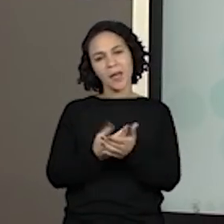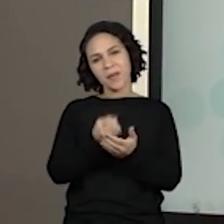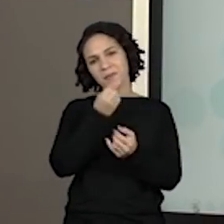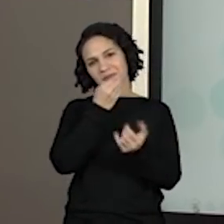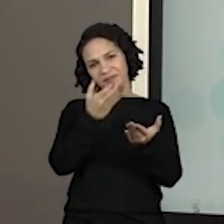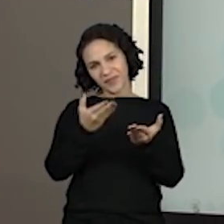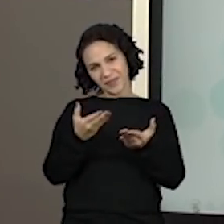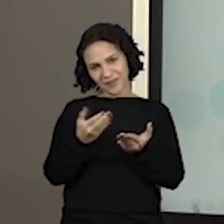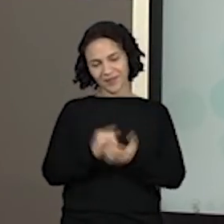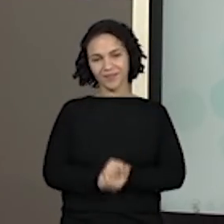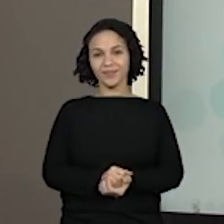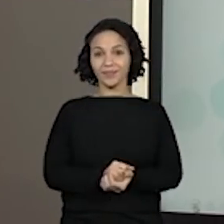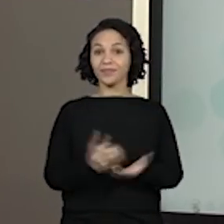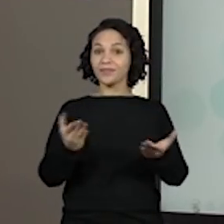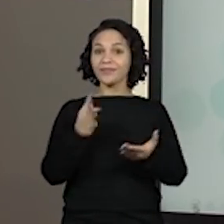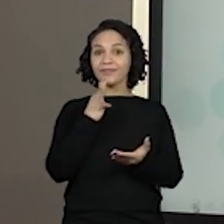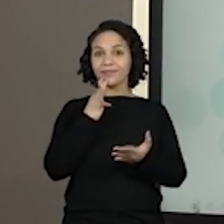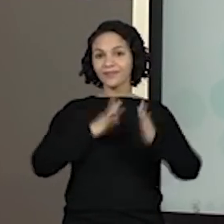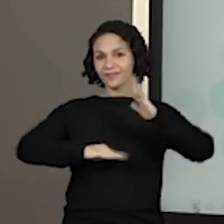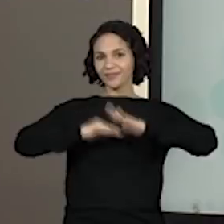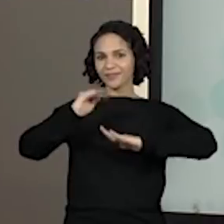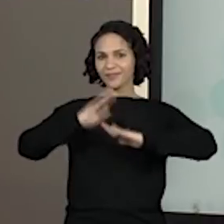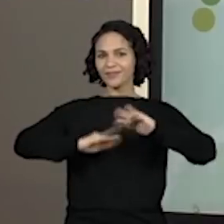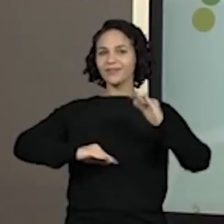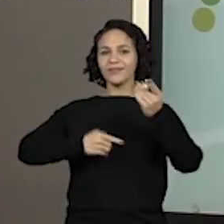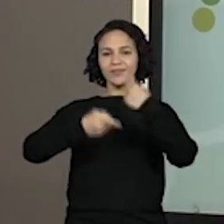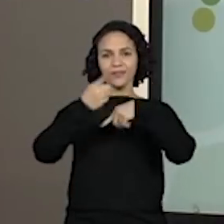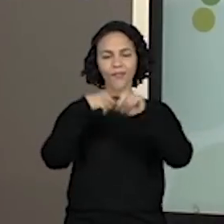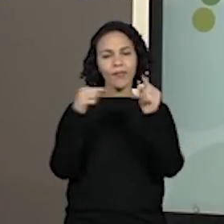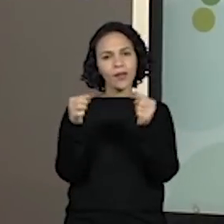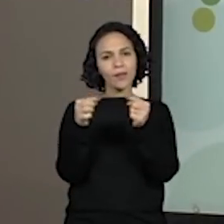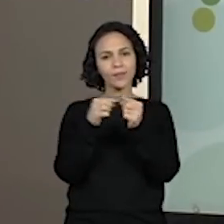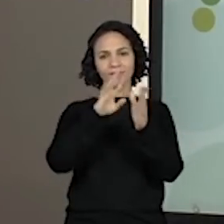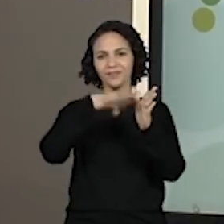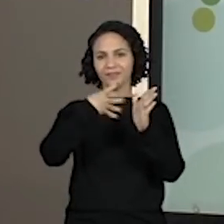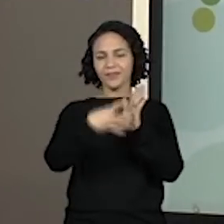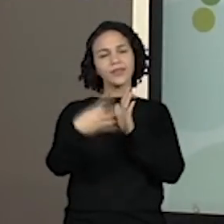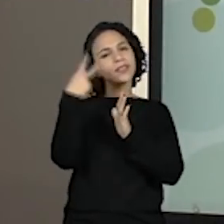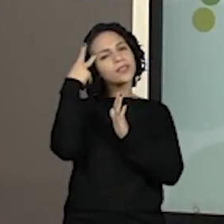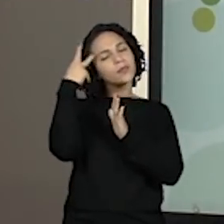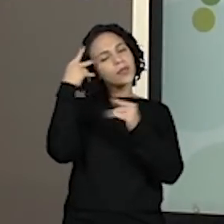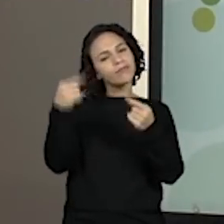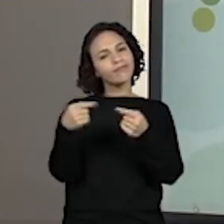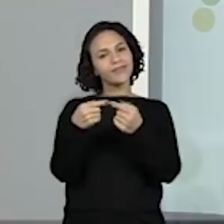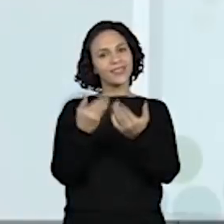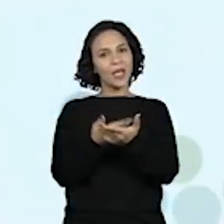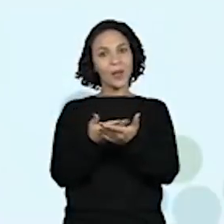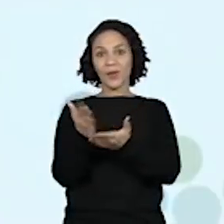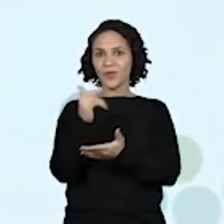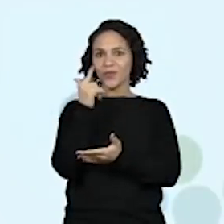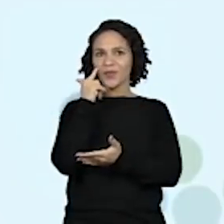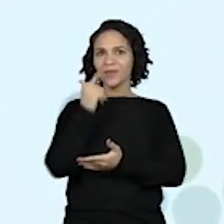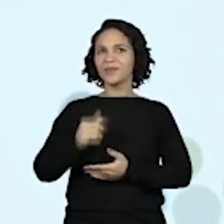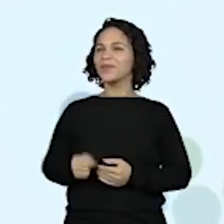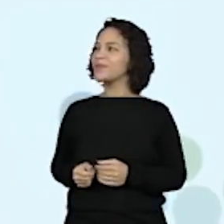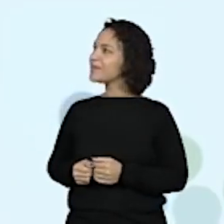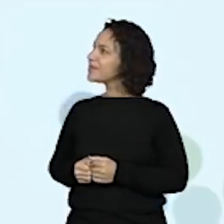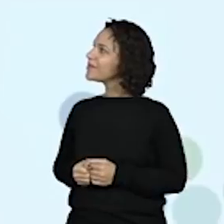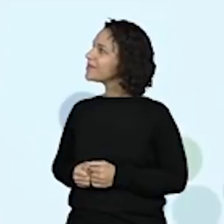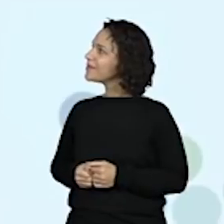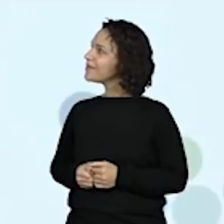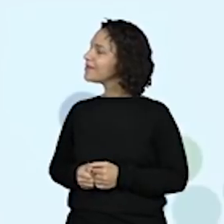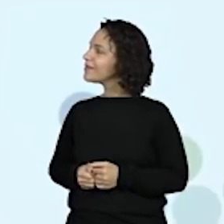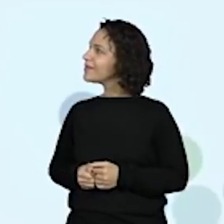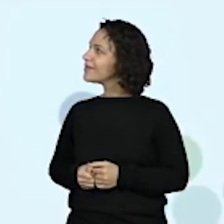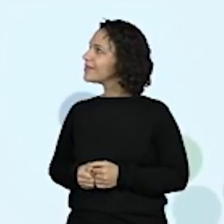Vamos conhecer a habilidade do currículo paulista sobre a qual se baseia essa aula? Então vamos olhar para a tela